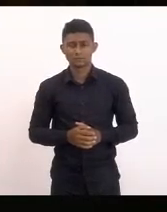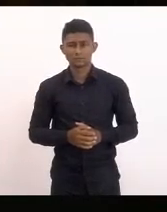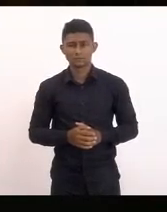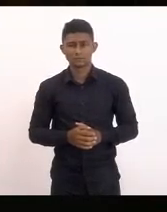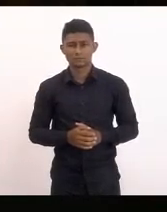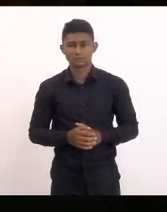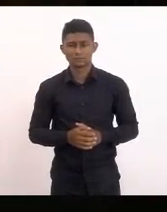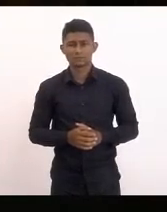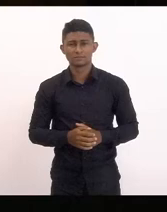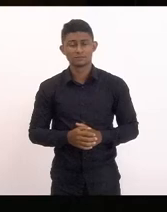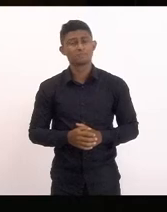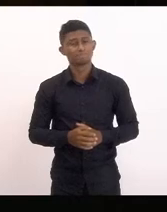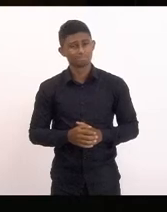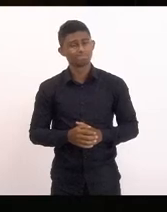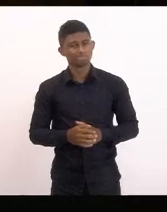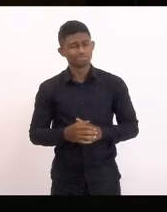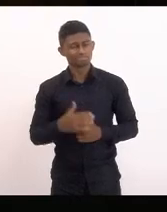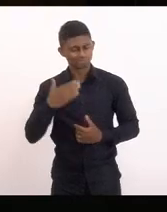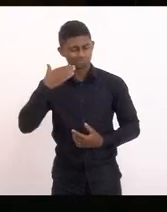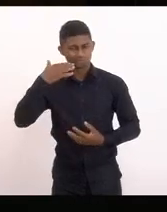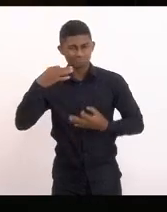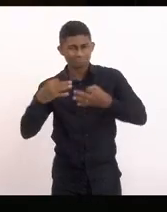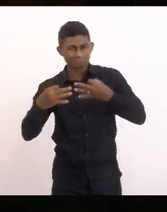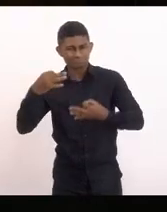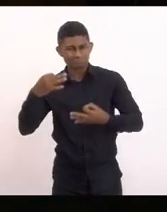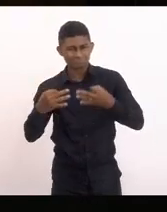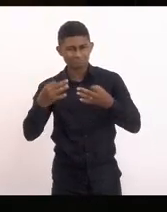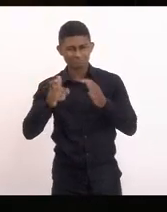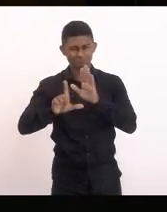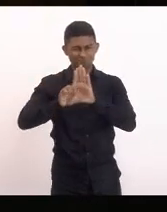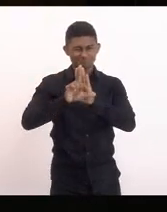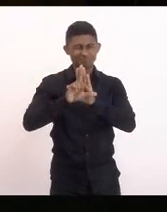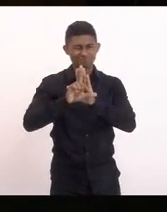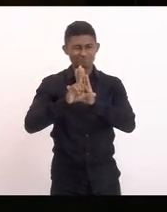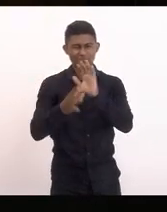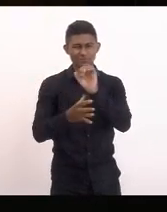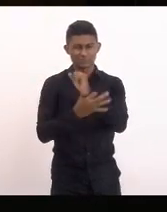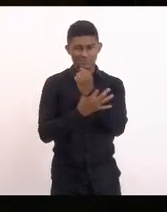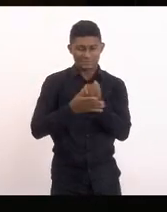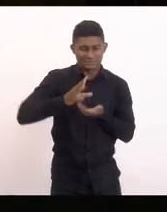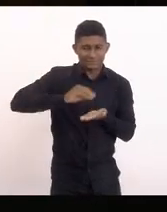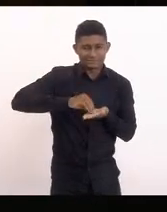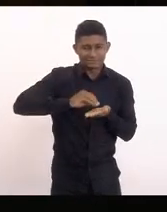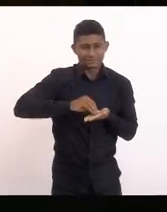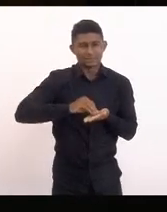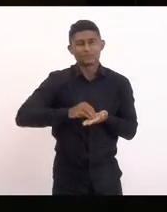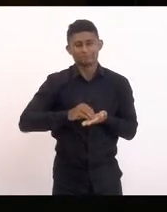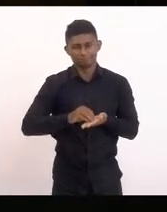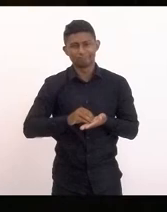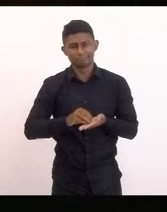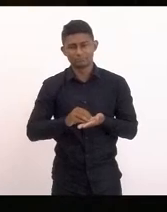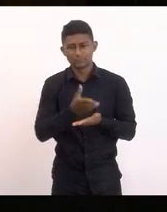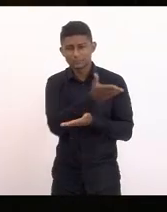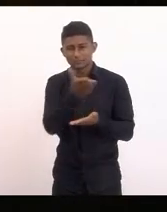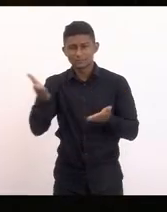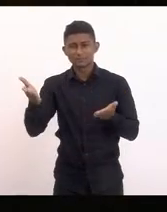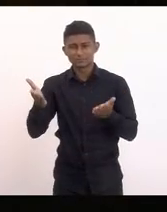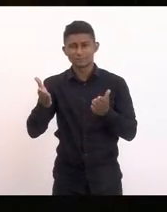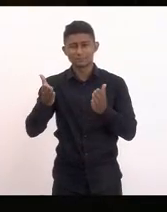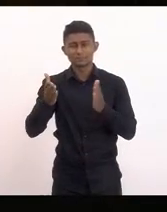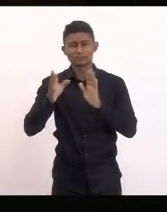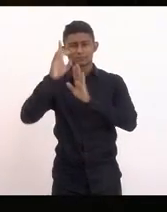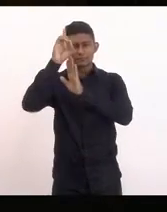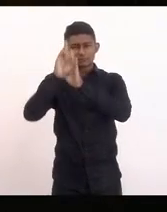que a insegurança jurídica que poderia respaldar o direito de vocês